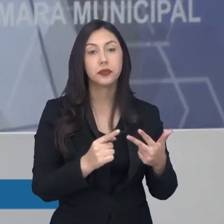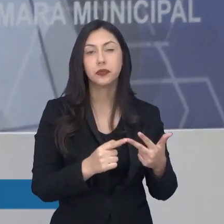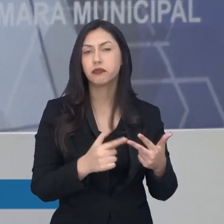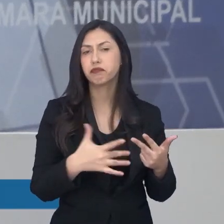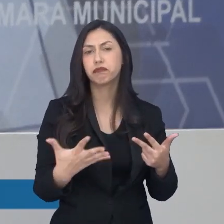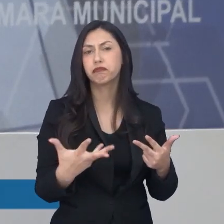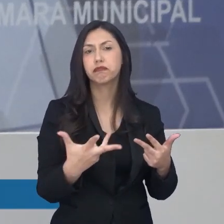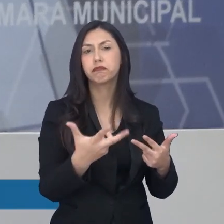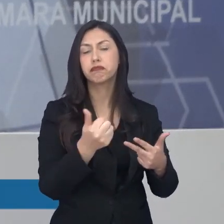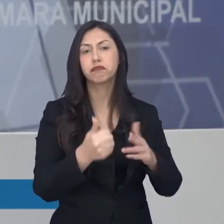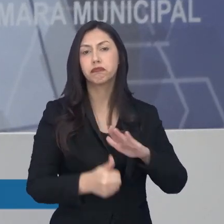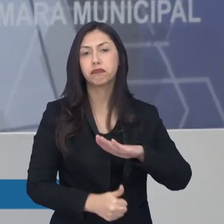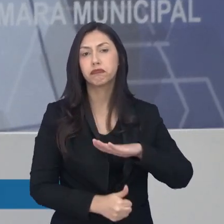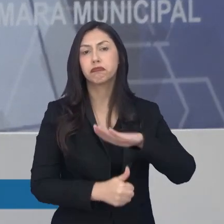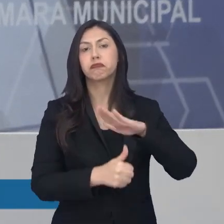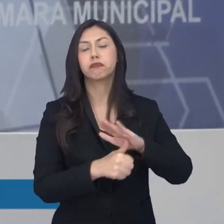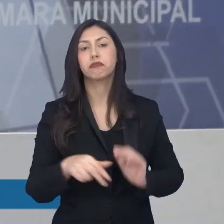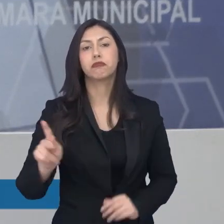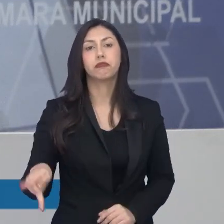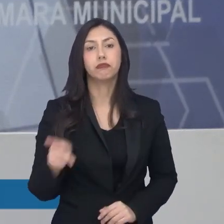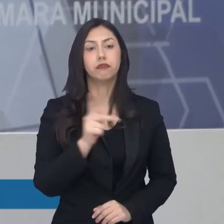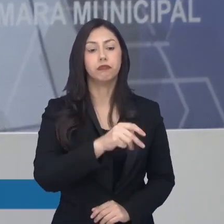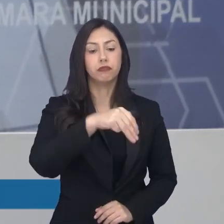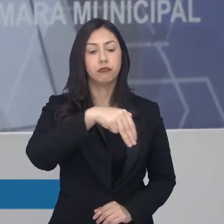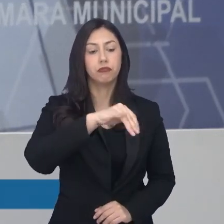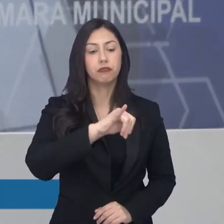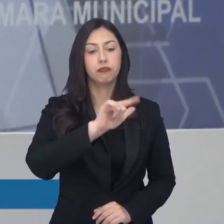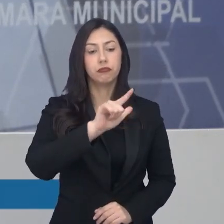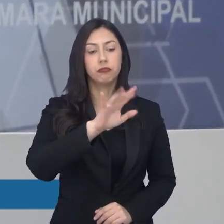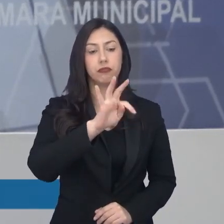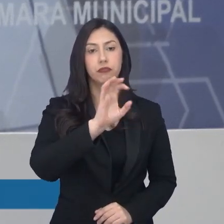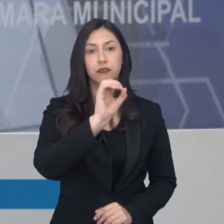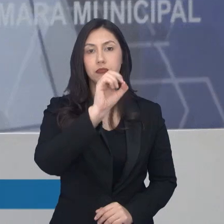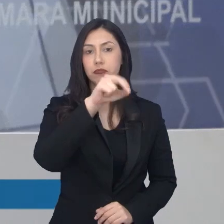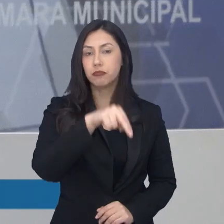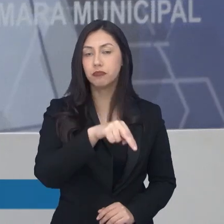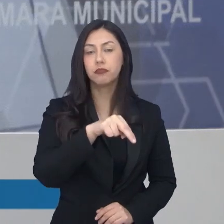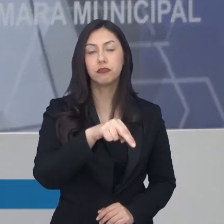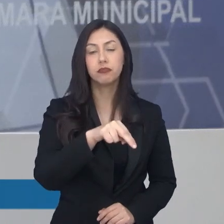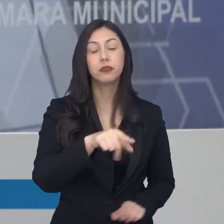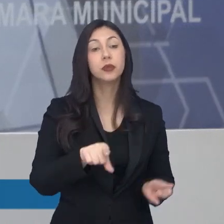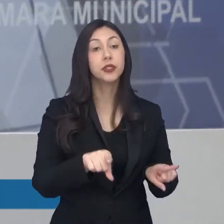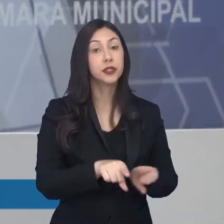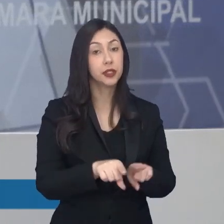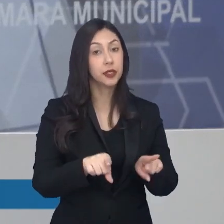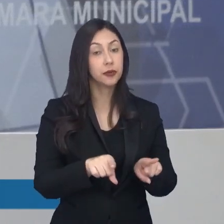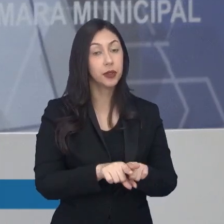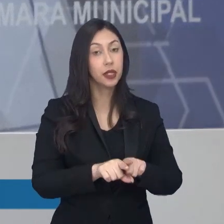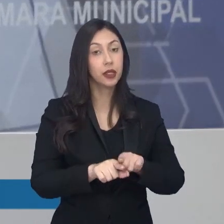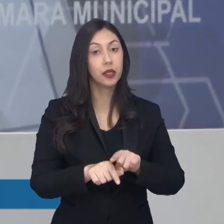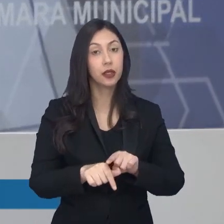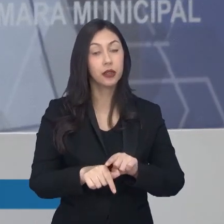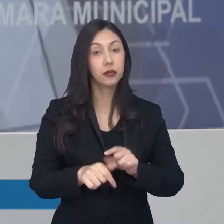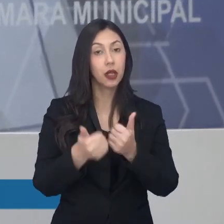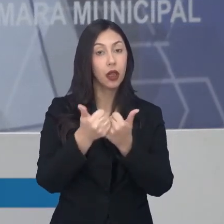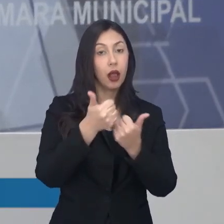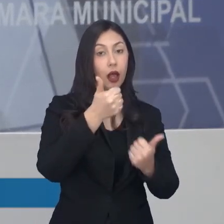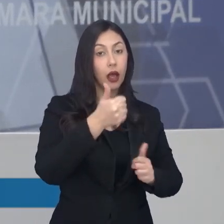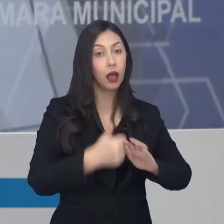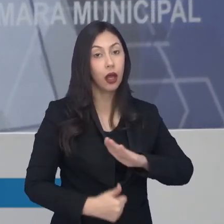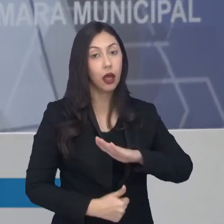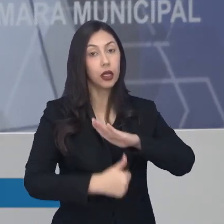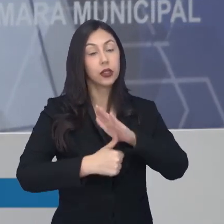magnífico reitor da Univap, professor Dr. Milton Beltrame Júnior, magnífico reitor, vice-reitor da